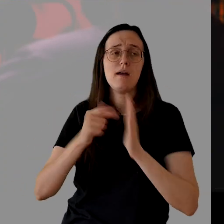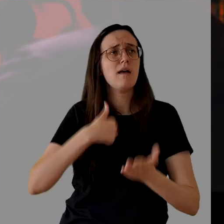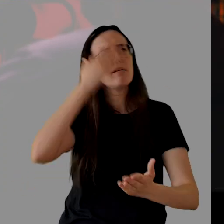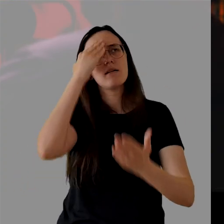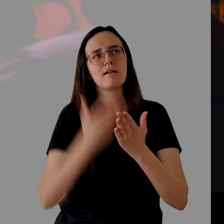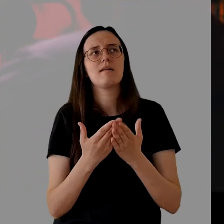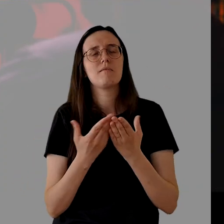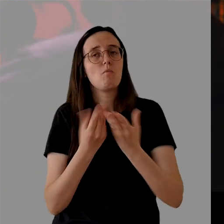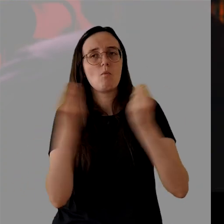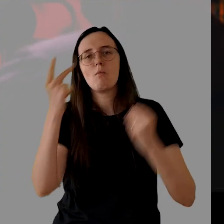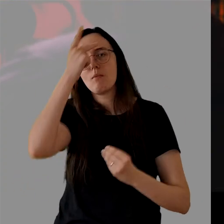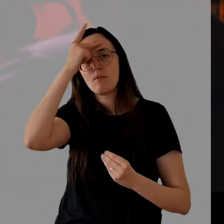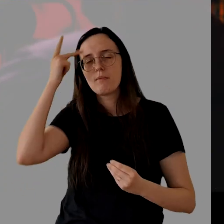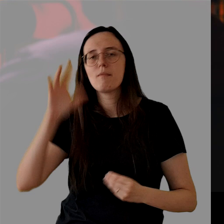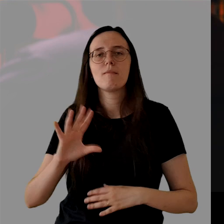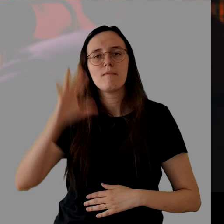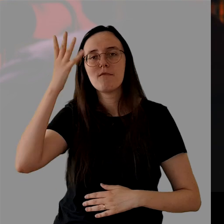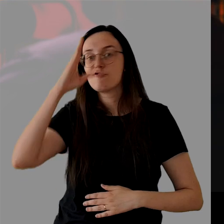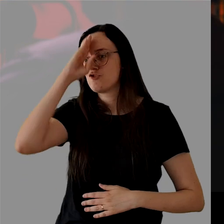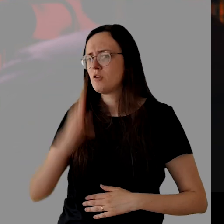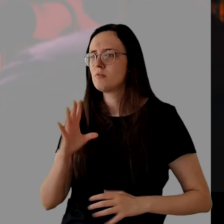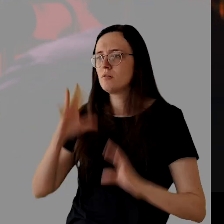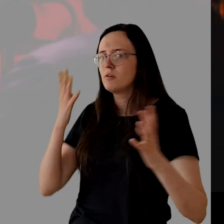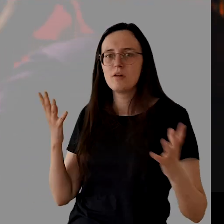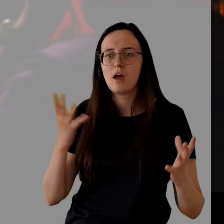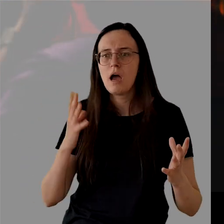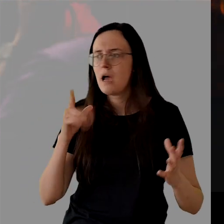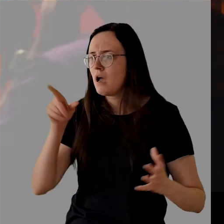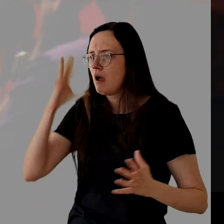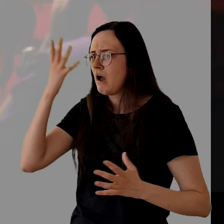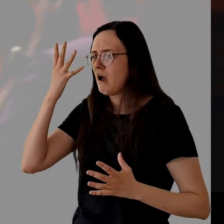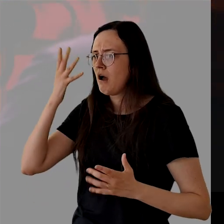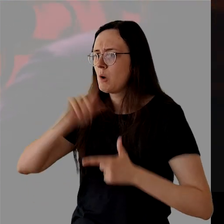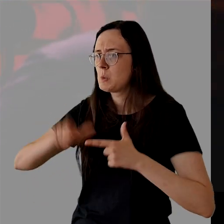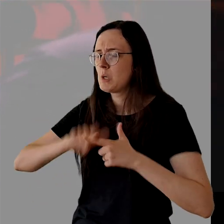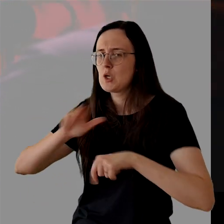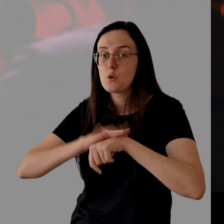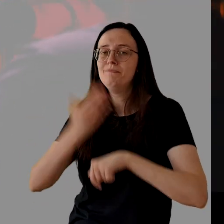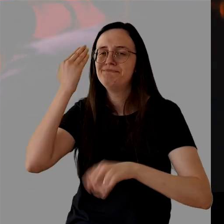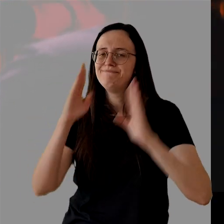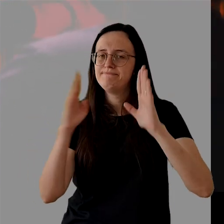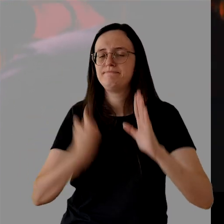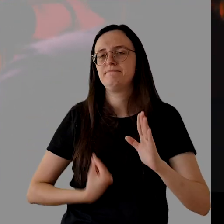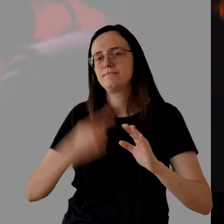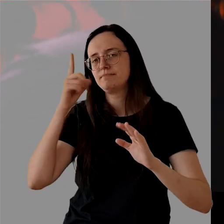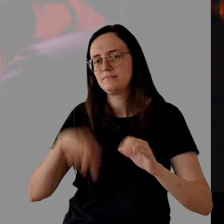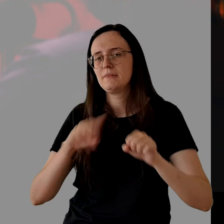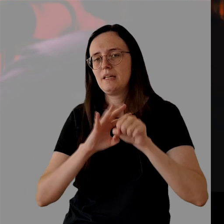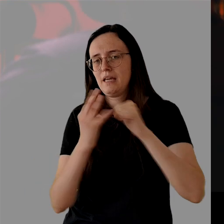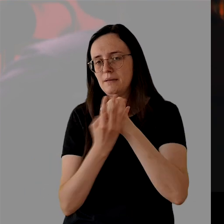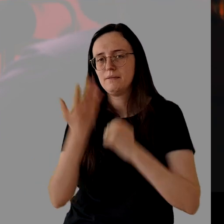vezes tem pessoas que caem de paraquedas, putz, fulano ficou doente, acontecia bastante isso durante a época do Covid,